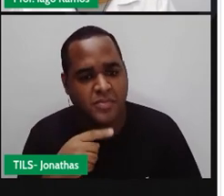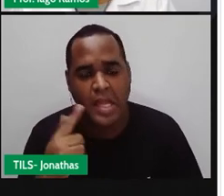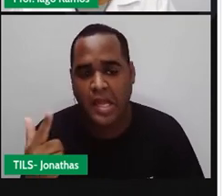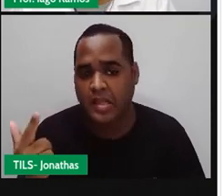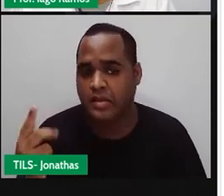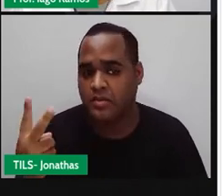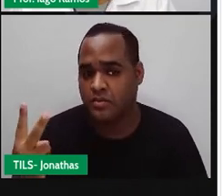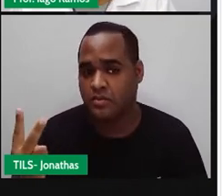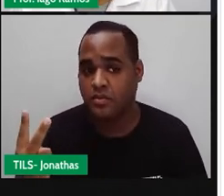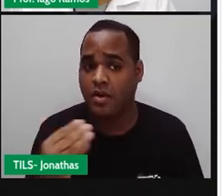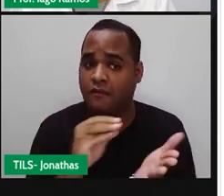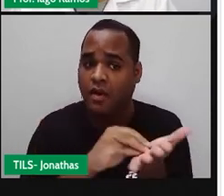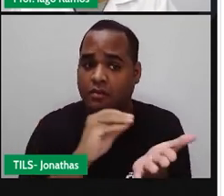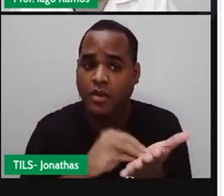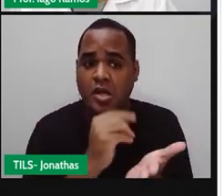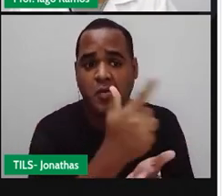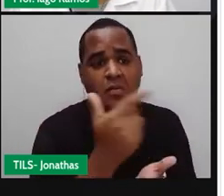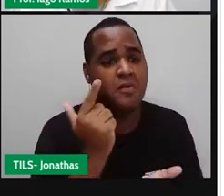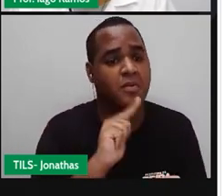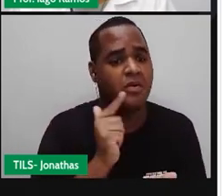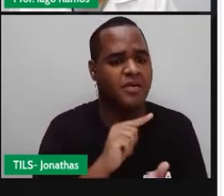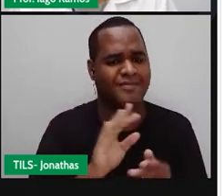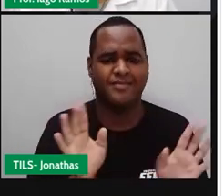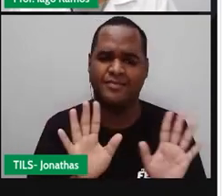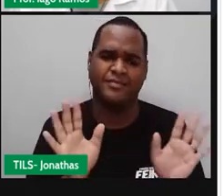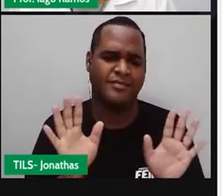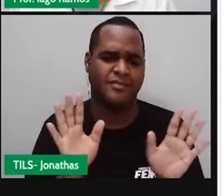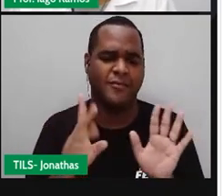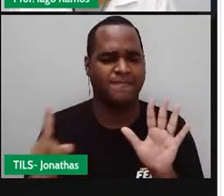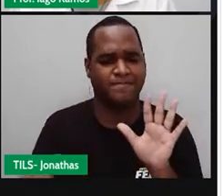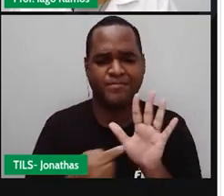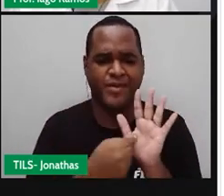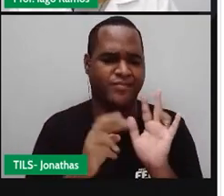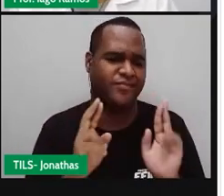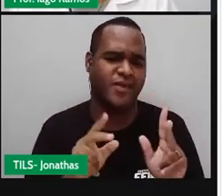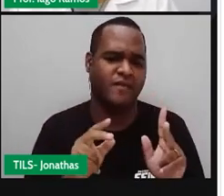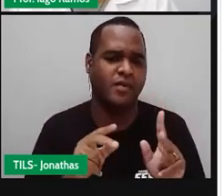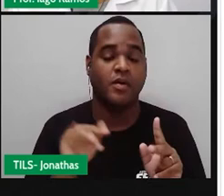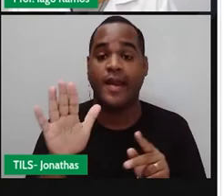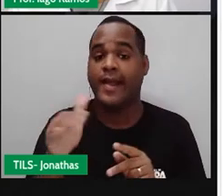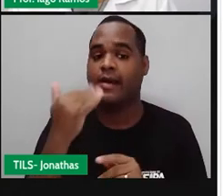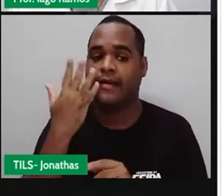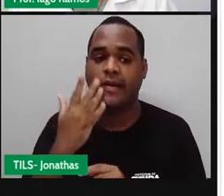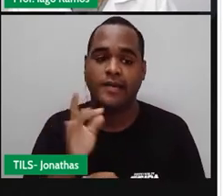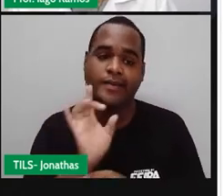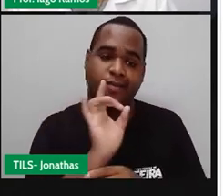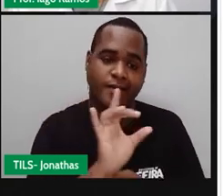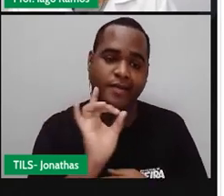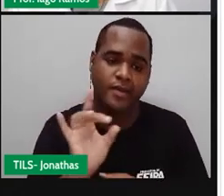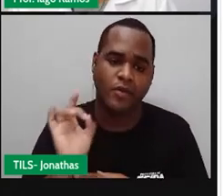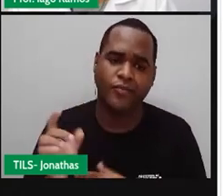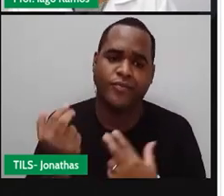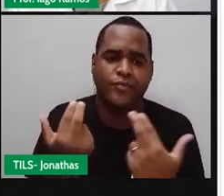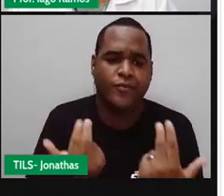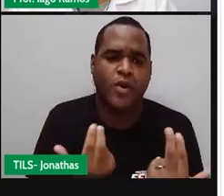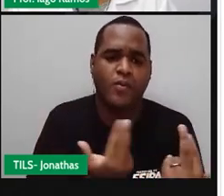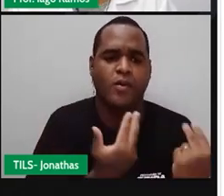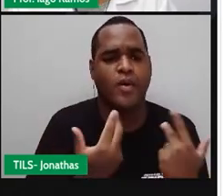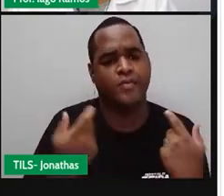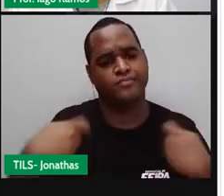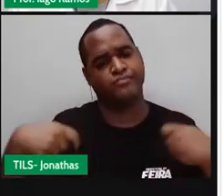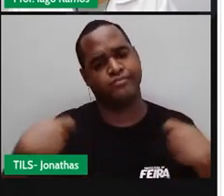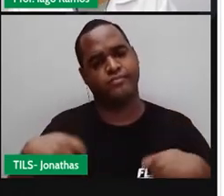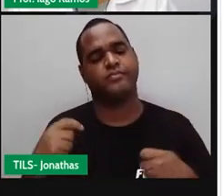esse não é o nosso objetivo cada criança precisa receber a mesma quantidade Então o que é que a gente faz